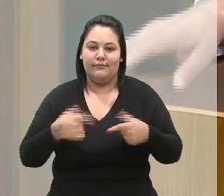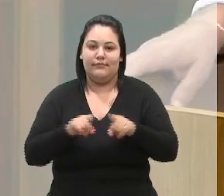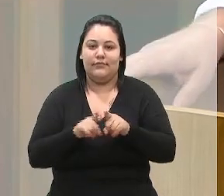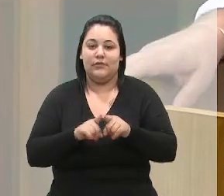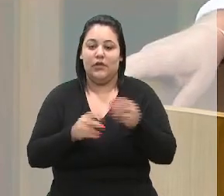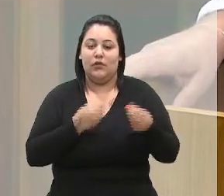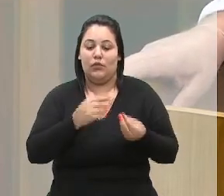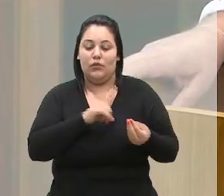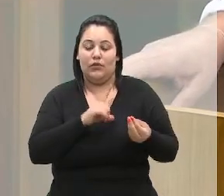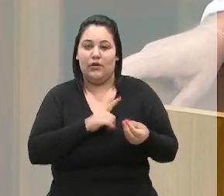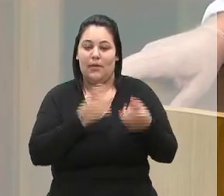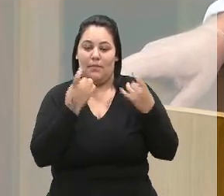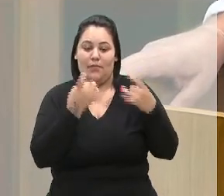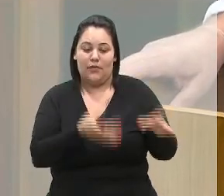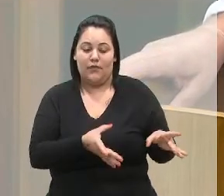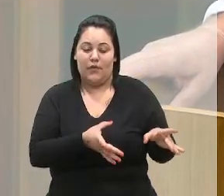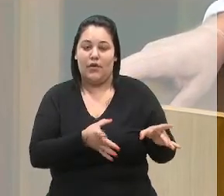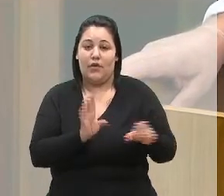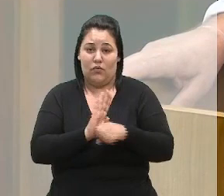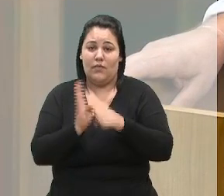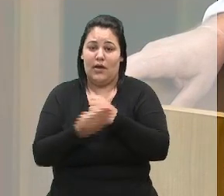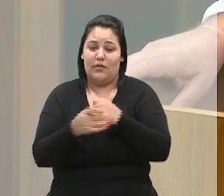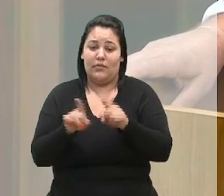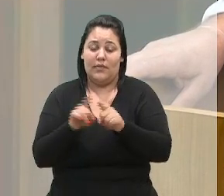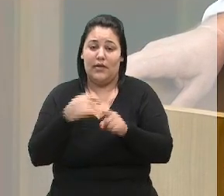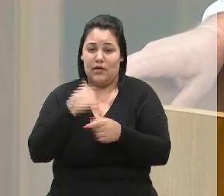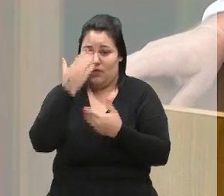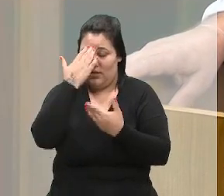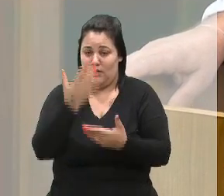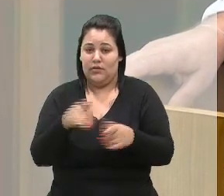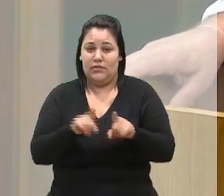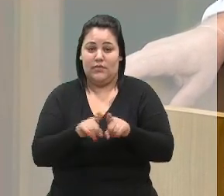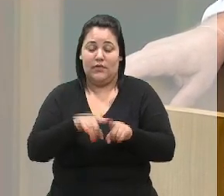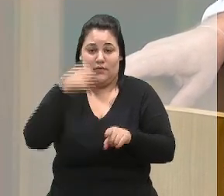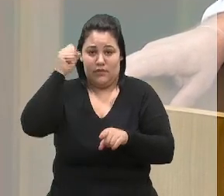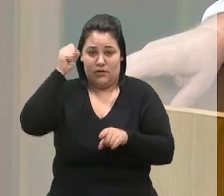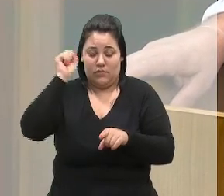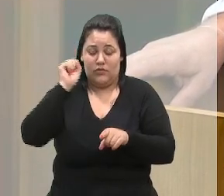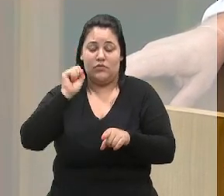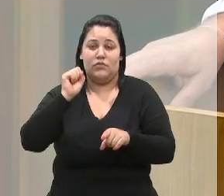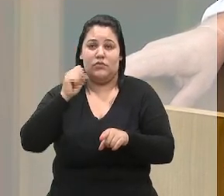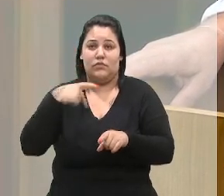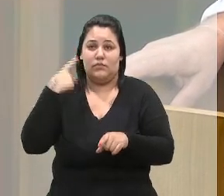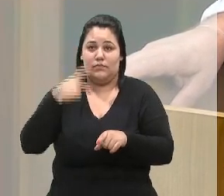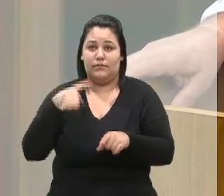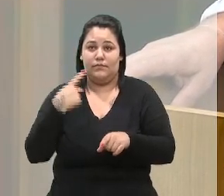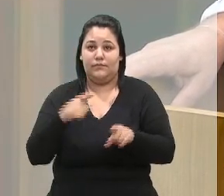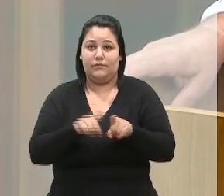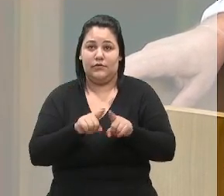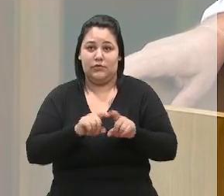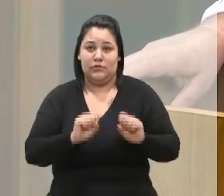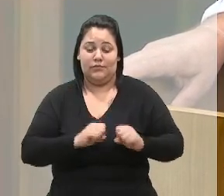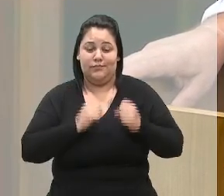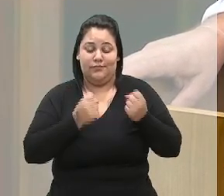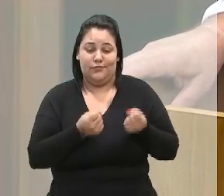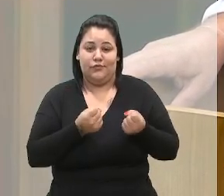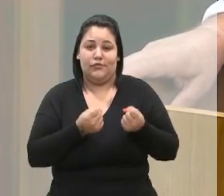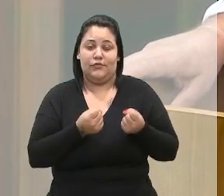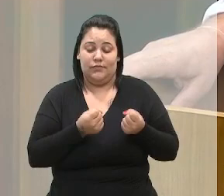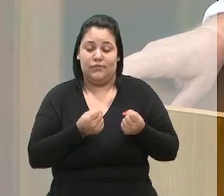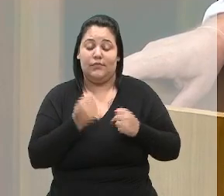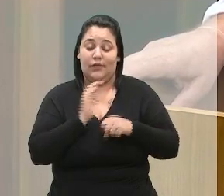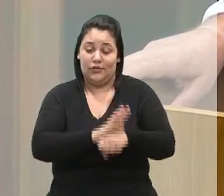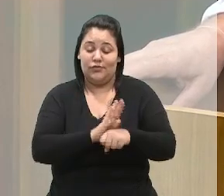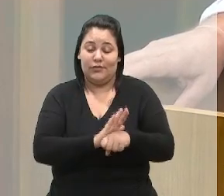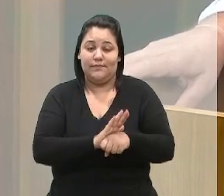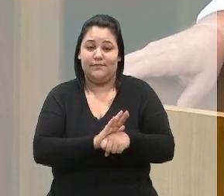ter o Botafora lá no bairro, agradeço, que nem eu disse, o vereador Xuxa que está fazendo empenho para ajudar o Botafora, espero que